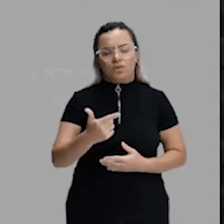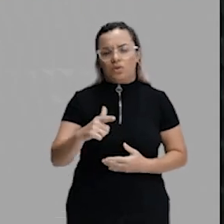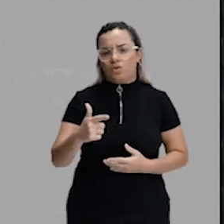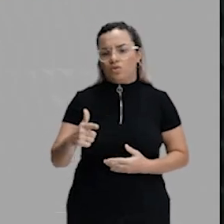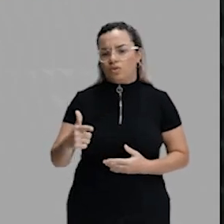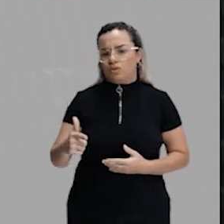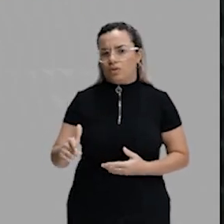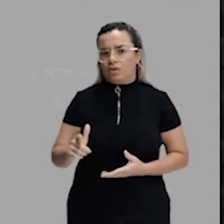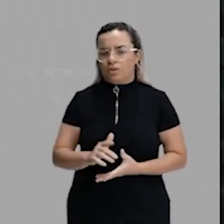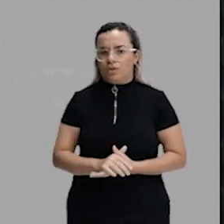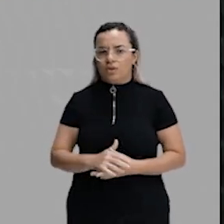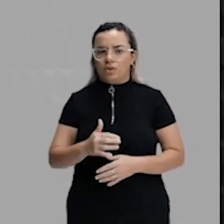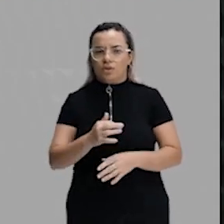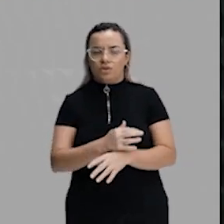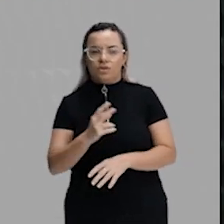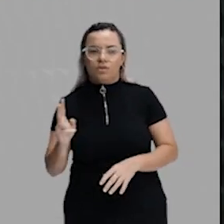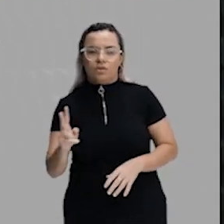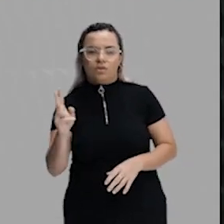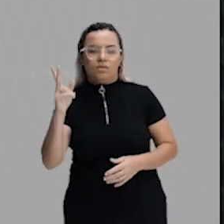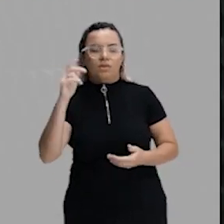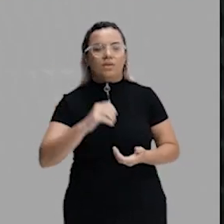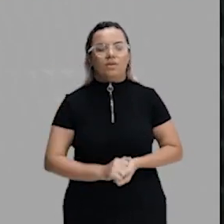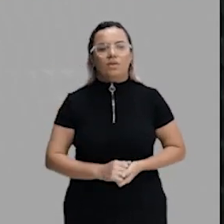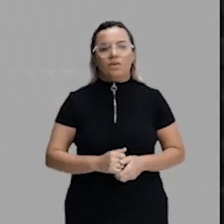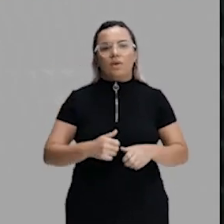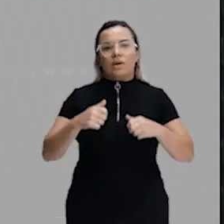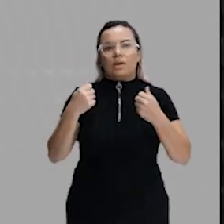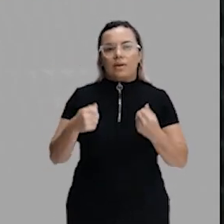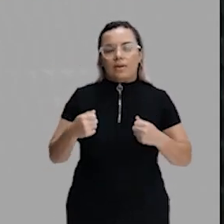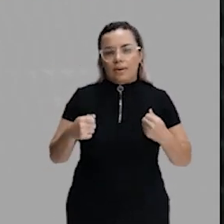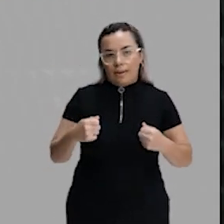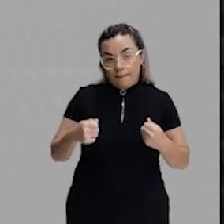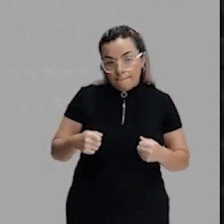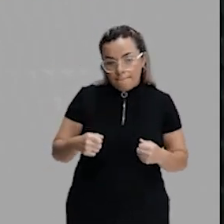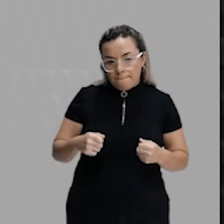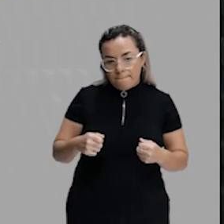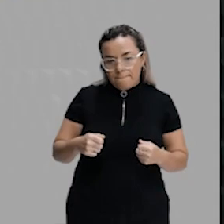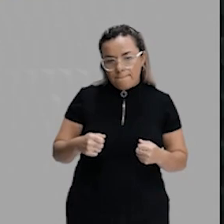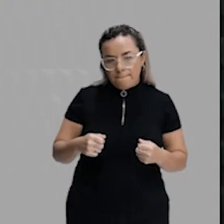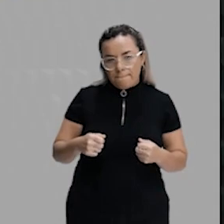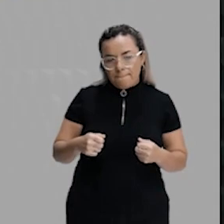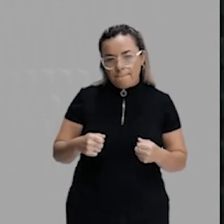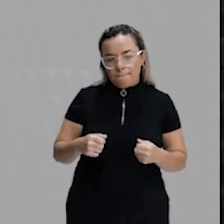valor. Certo? Ou se você precisar de um resistor de